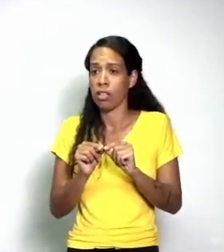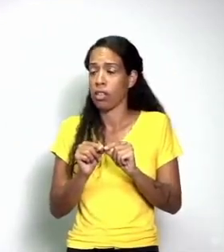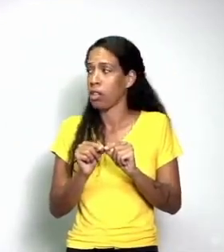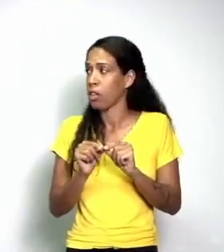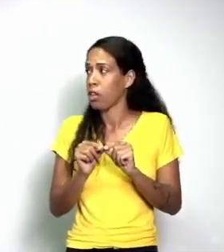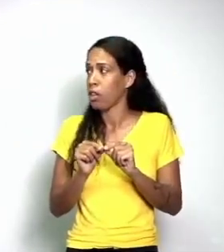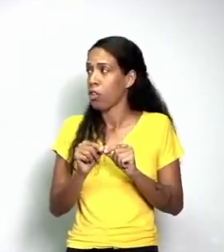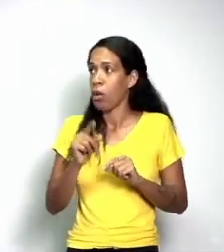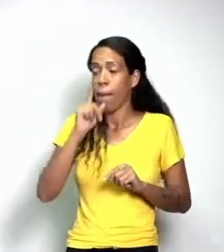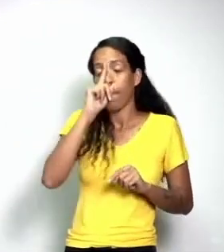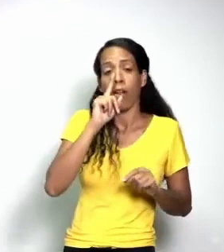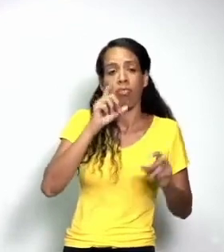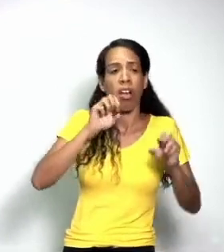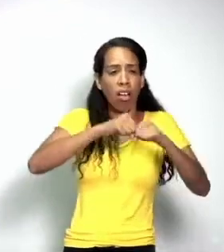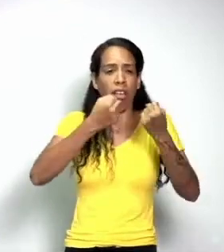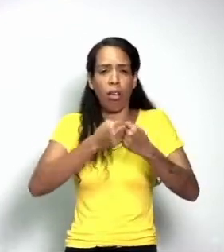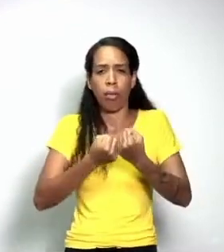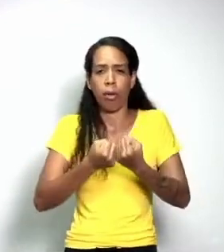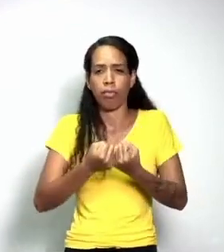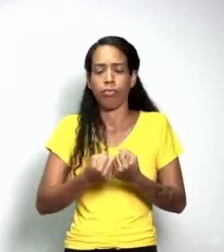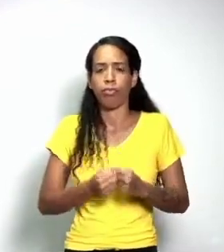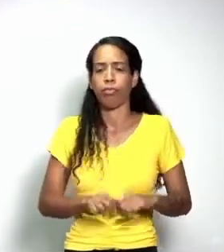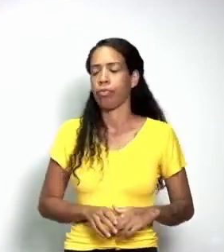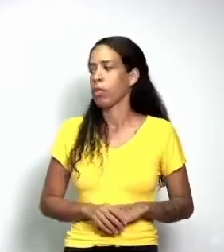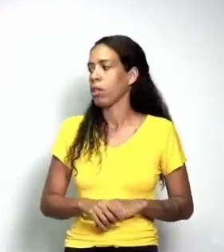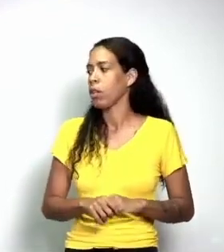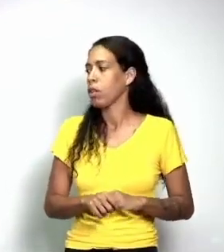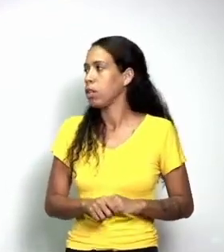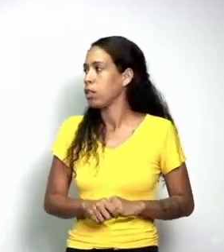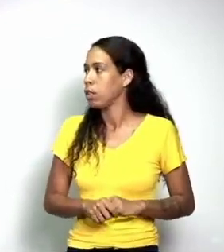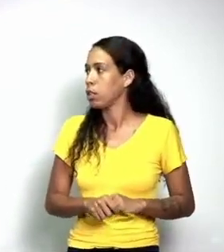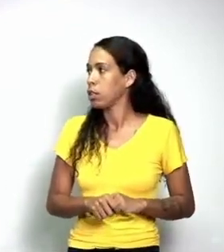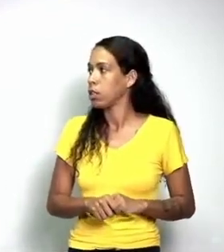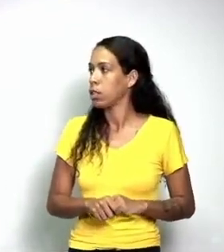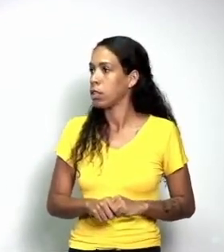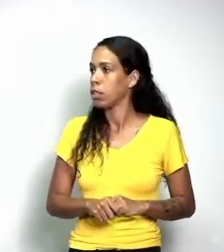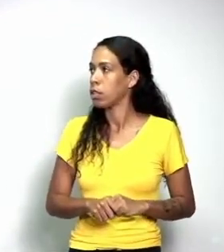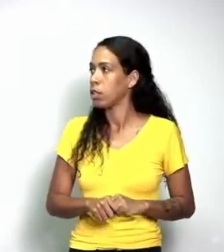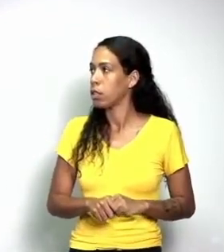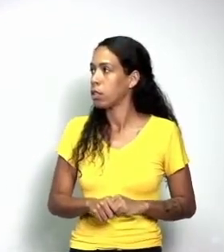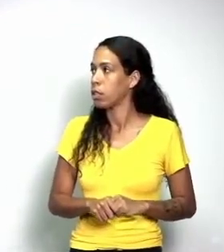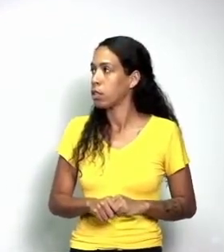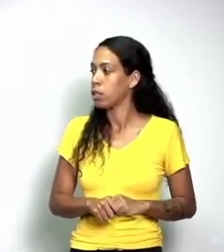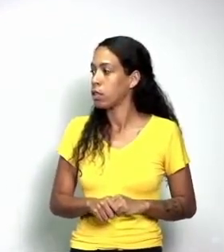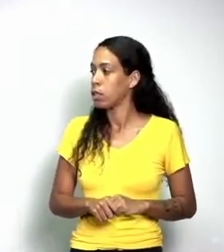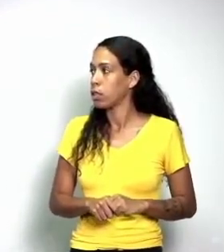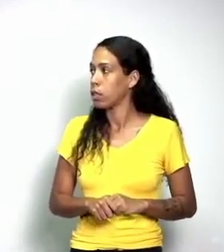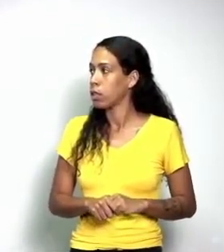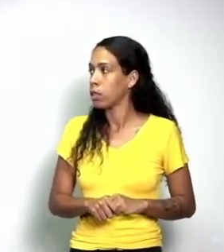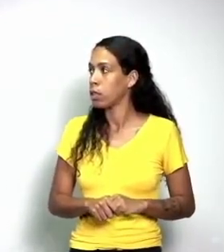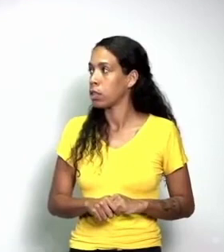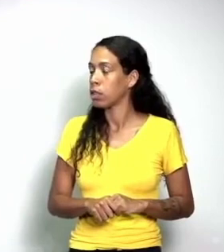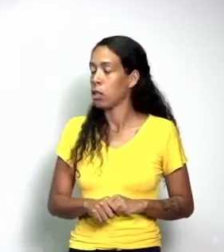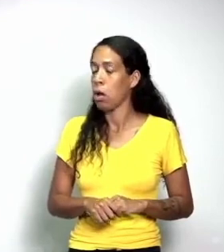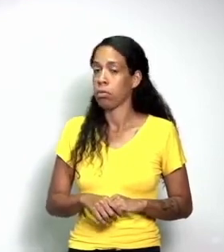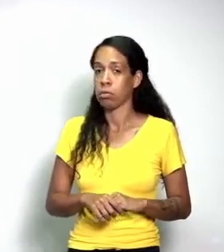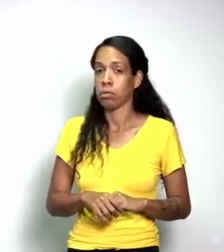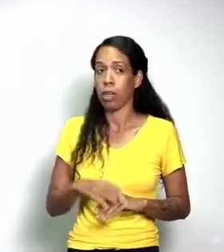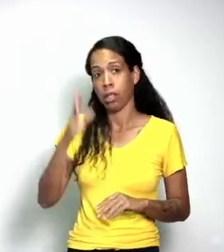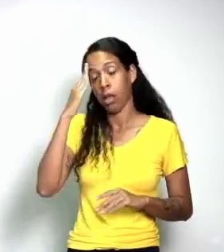ter nenhum risco para o equipamento. Vocês acham que a gente divide meio a meio? Ou vai chamando aos poucos?